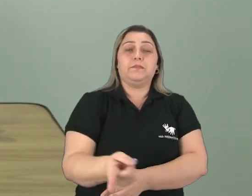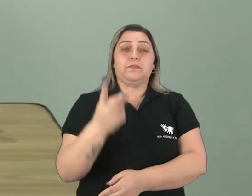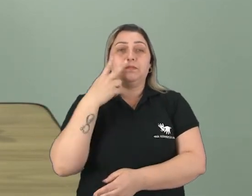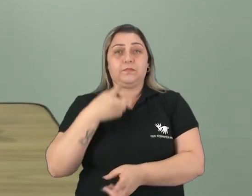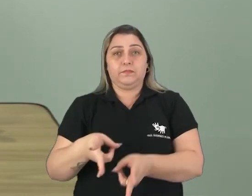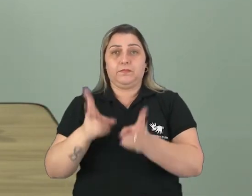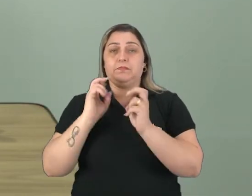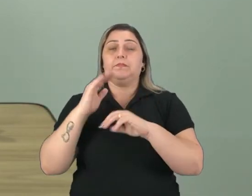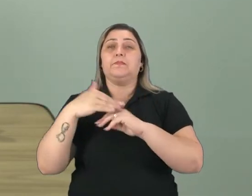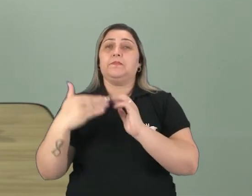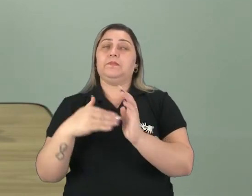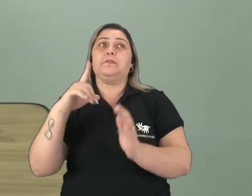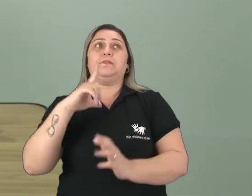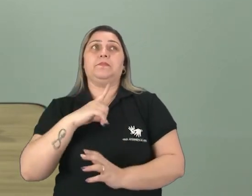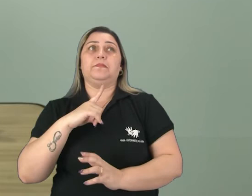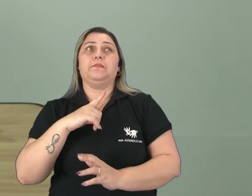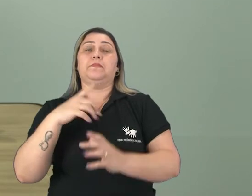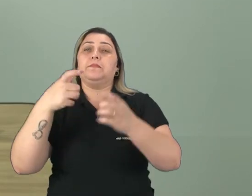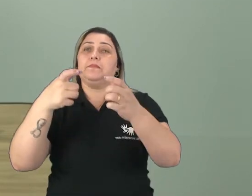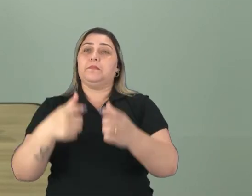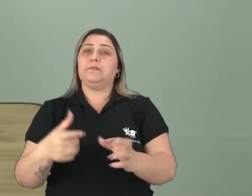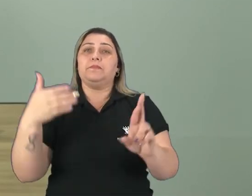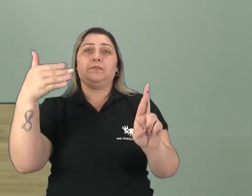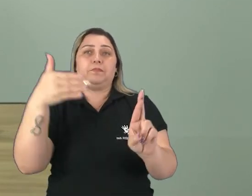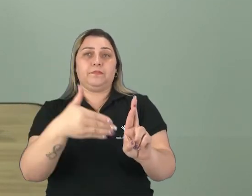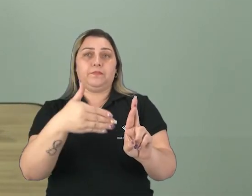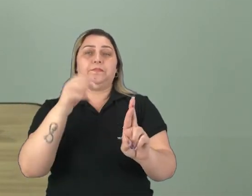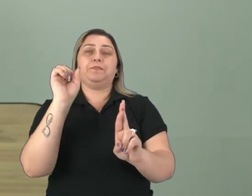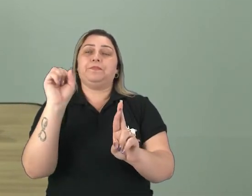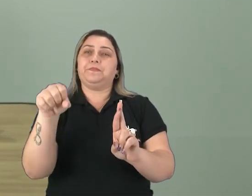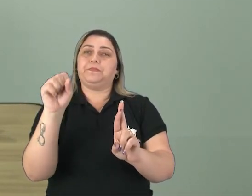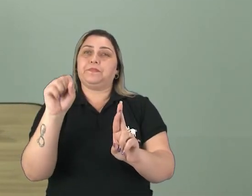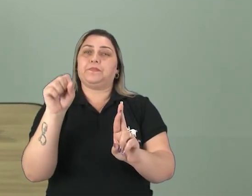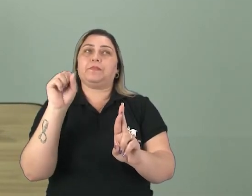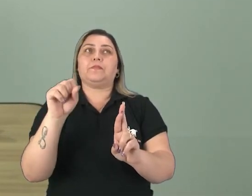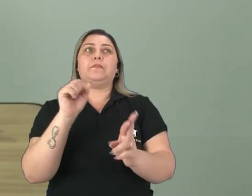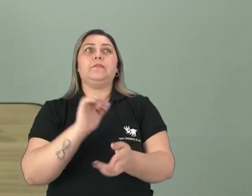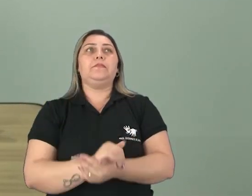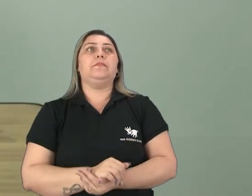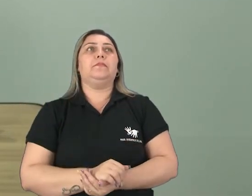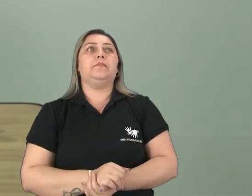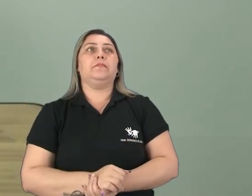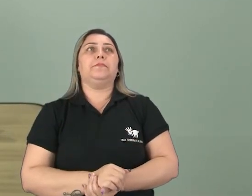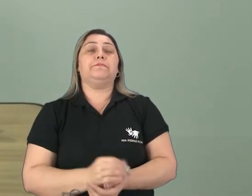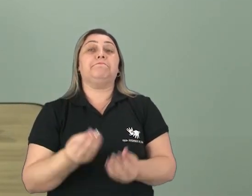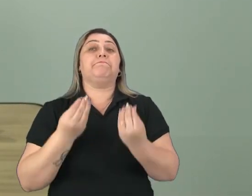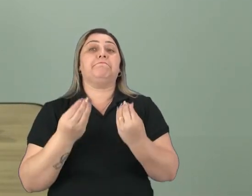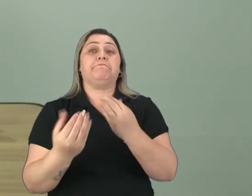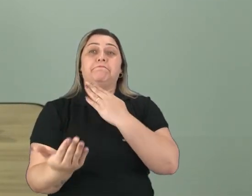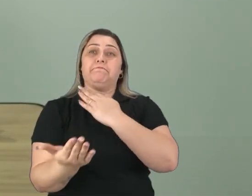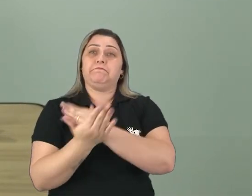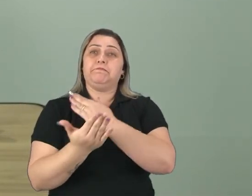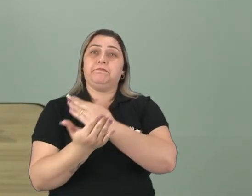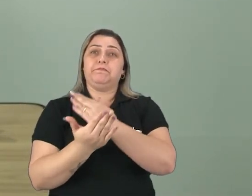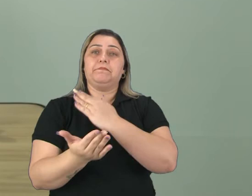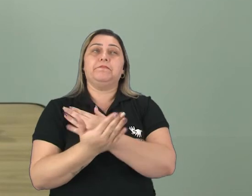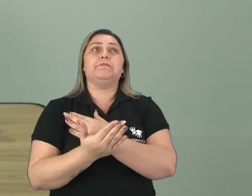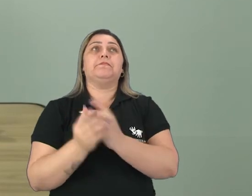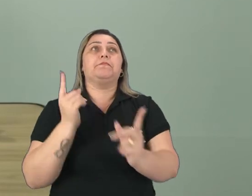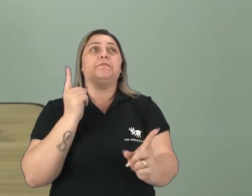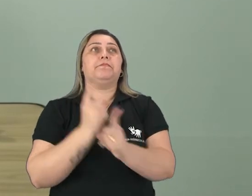que em todos eles tem um ponto de referência? Sim, o ponto de referência serve para quê? Para nos ajudar